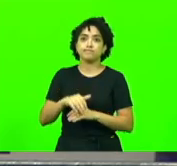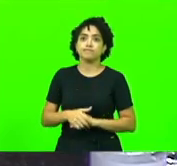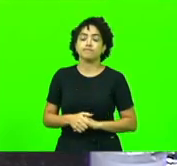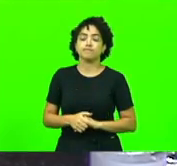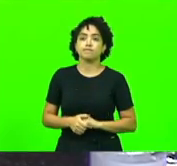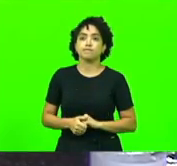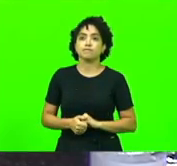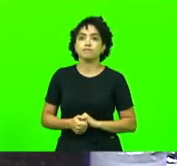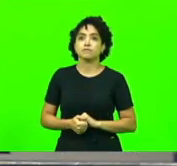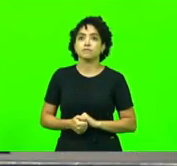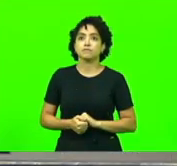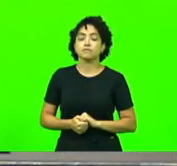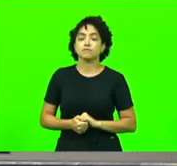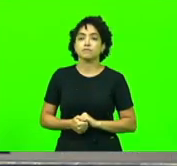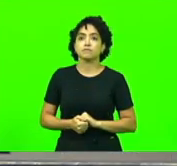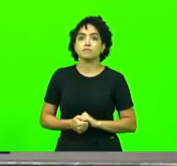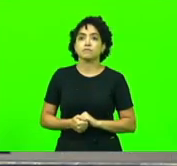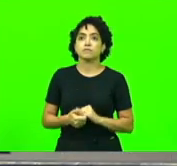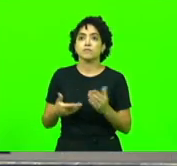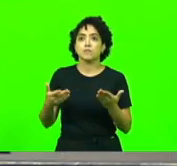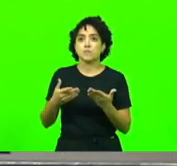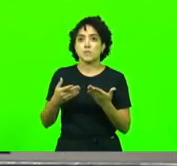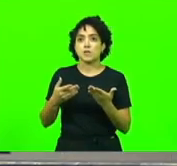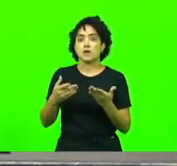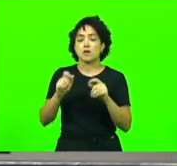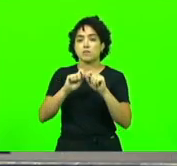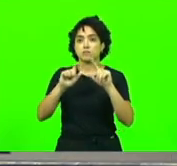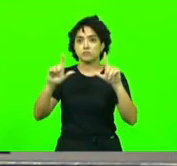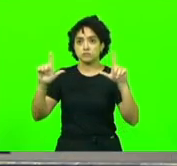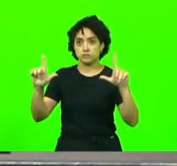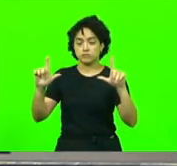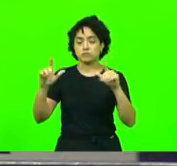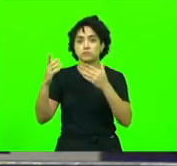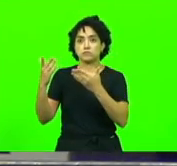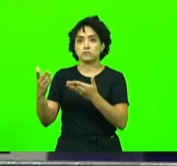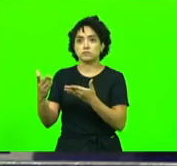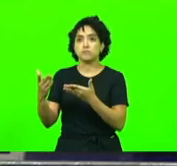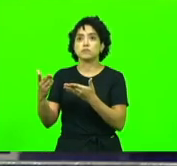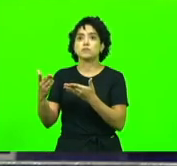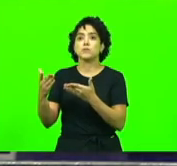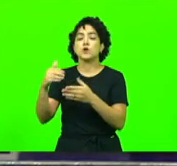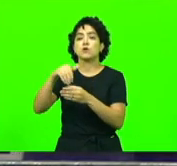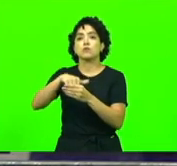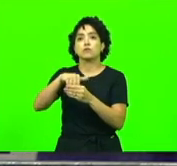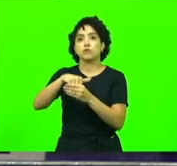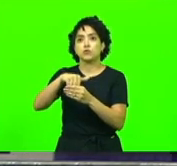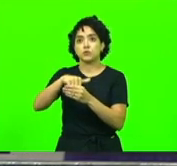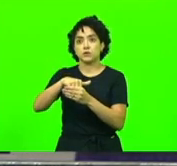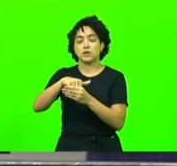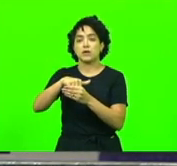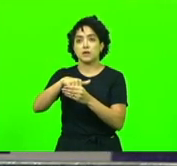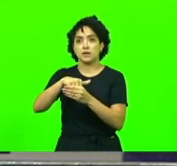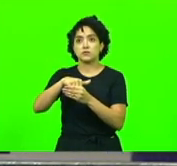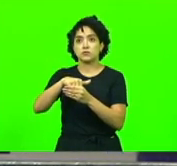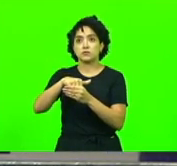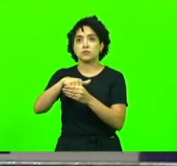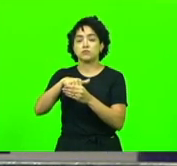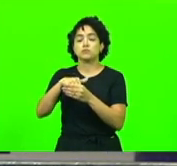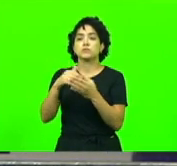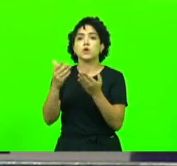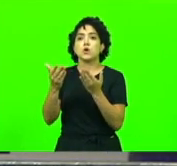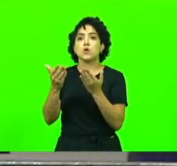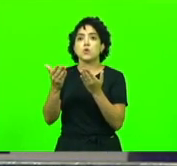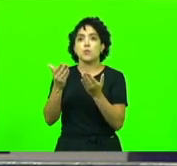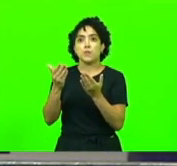favor. Determino a abertura do painel para que seja votado a matéria, o parecer